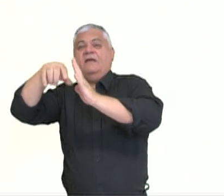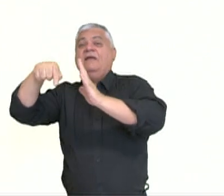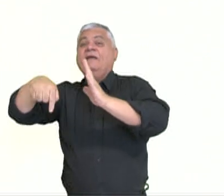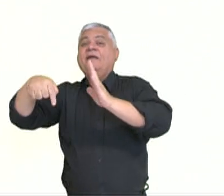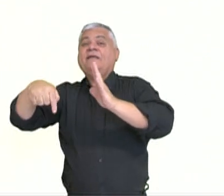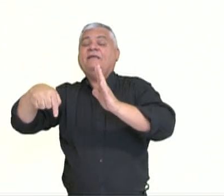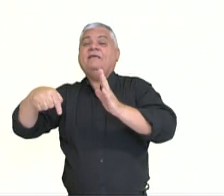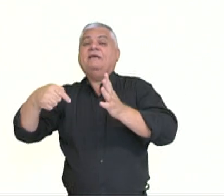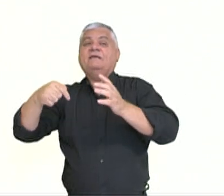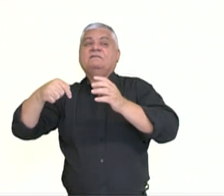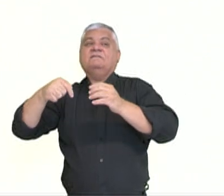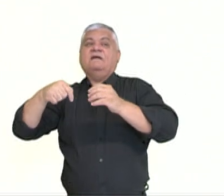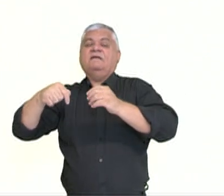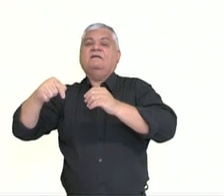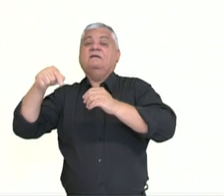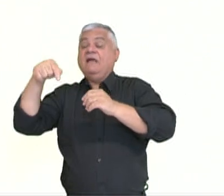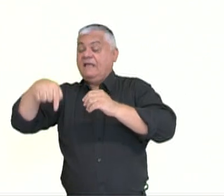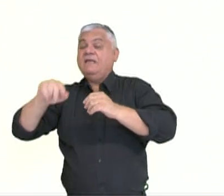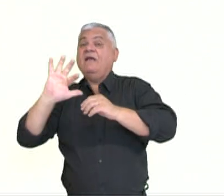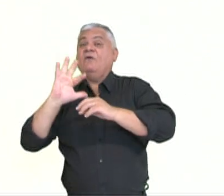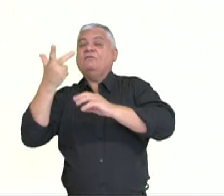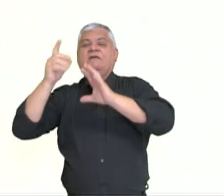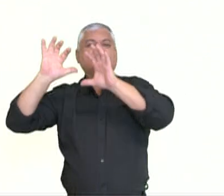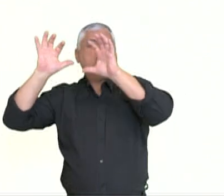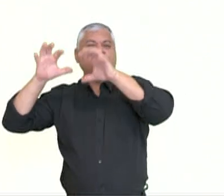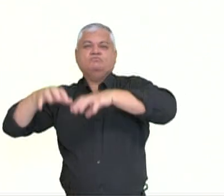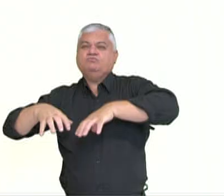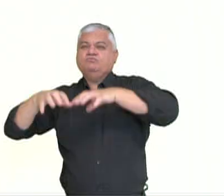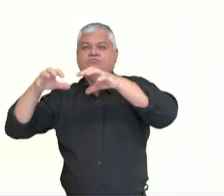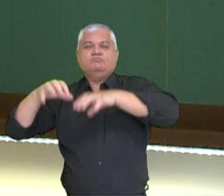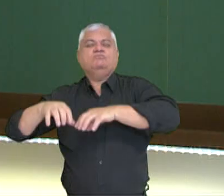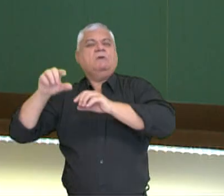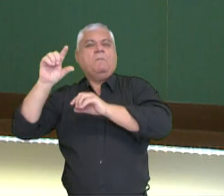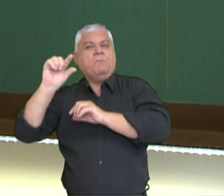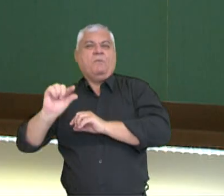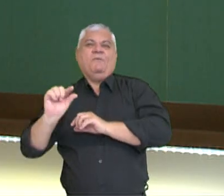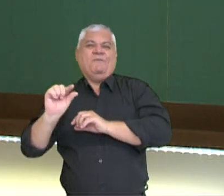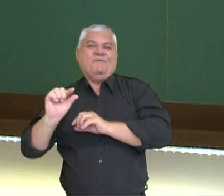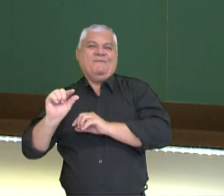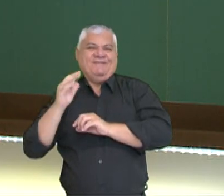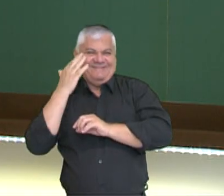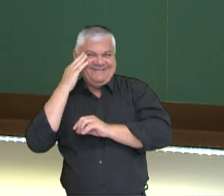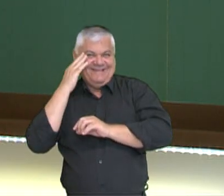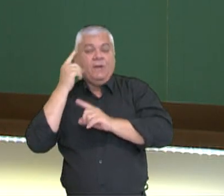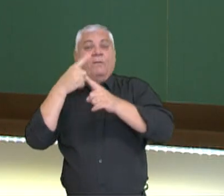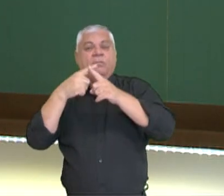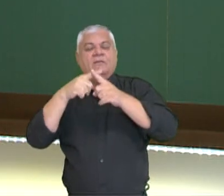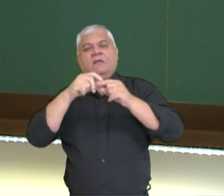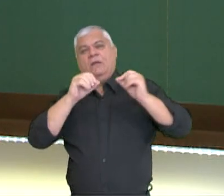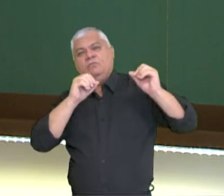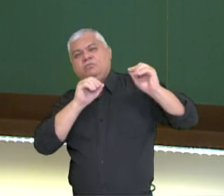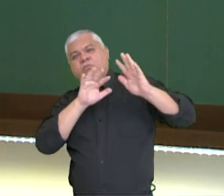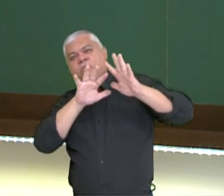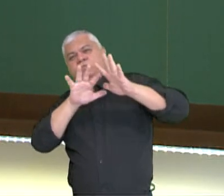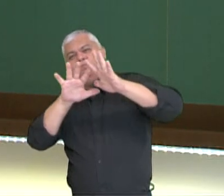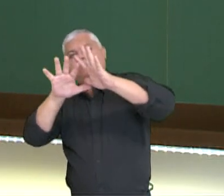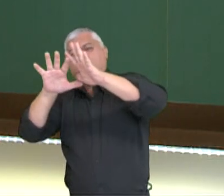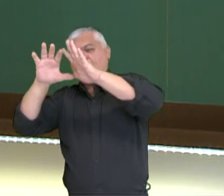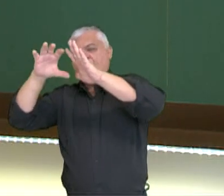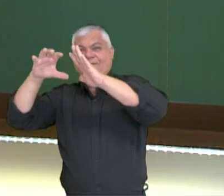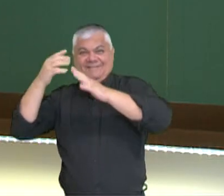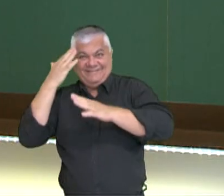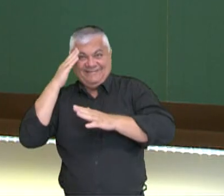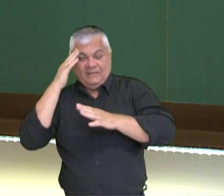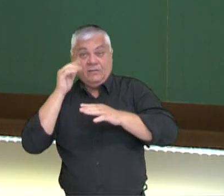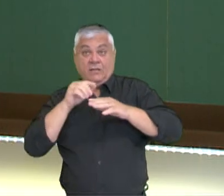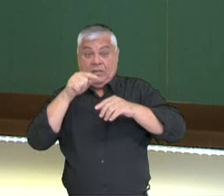de sotavento, que é uma área que a quantidade de chuva é menor, por menor influência dessas características ali do oceano. Então,